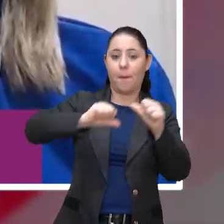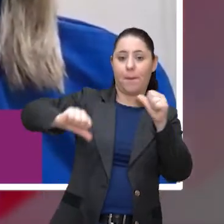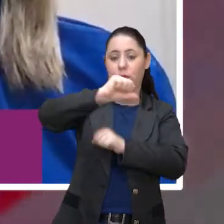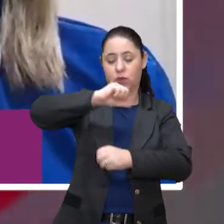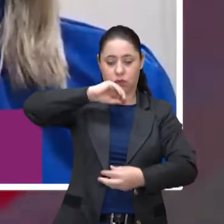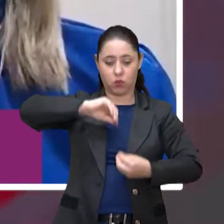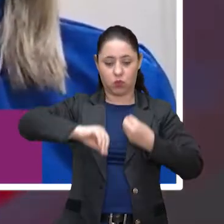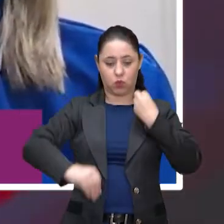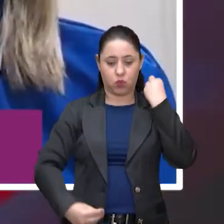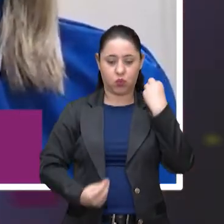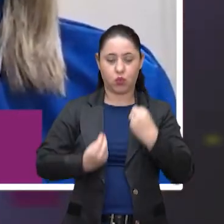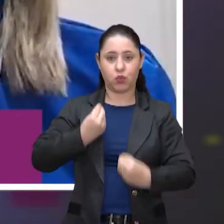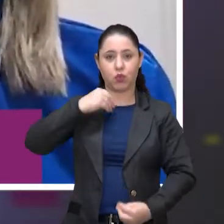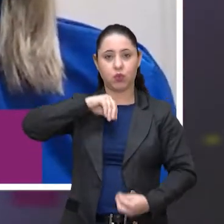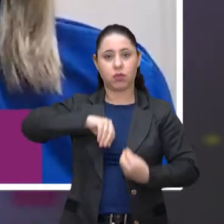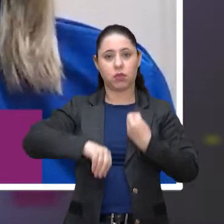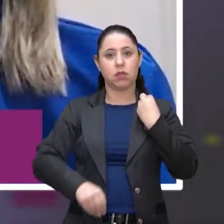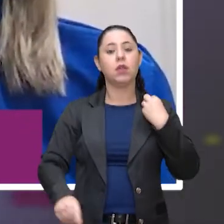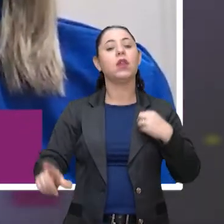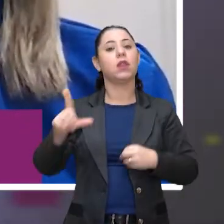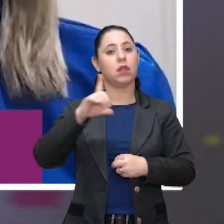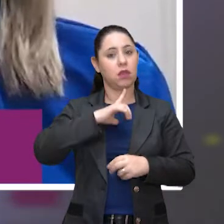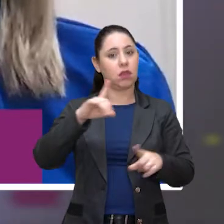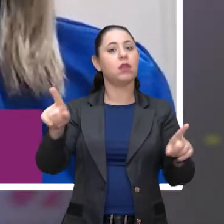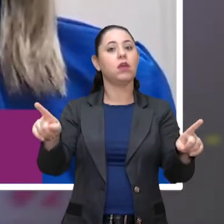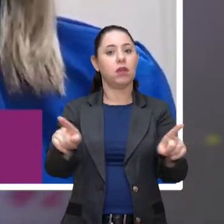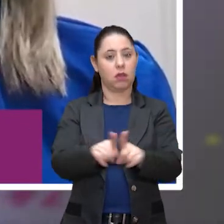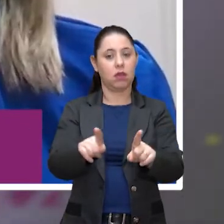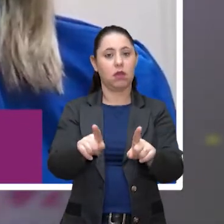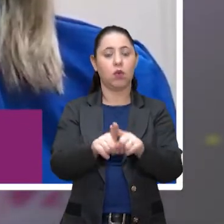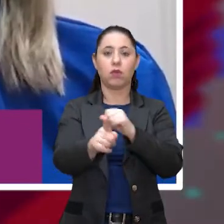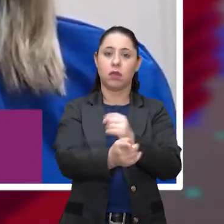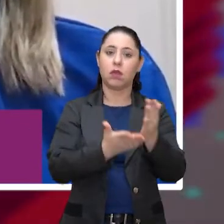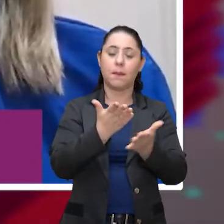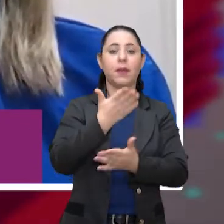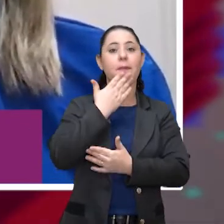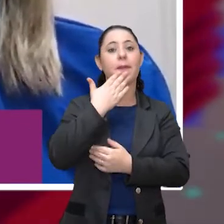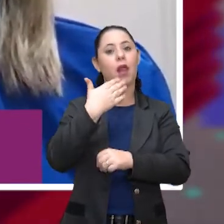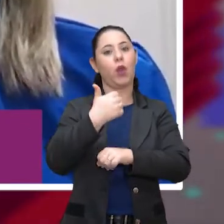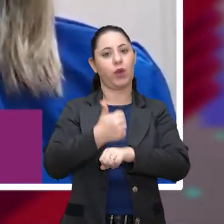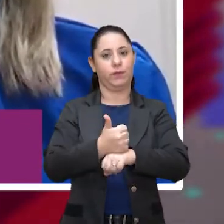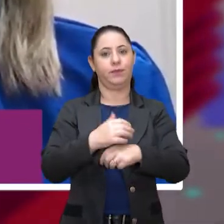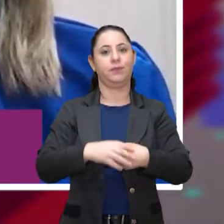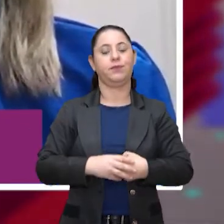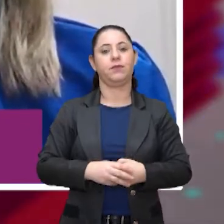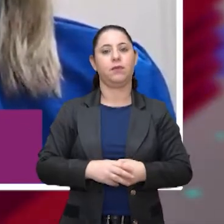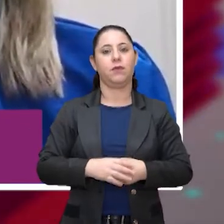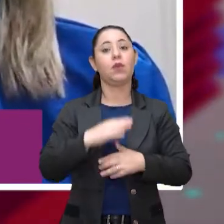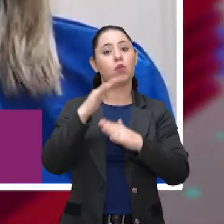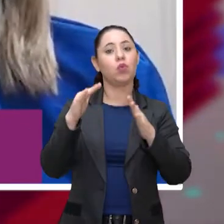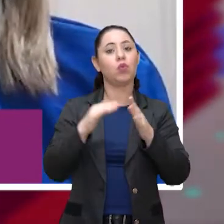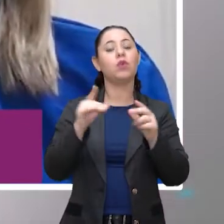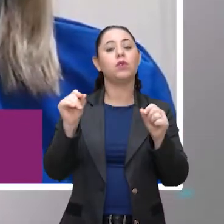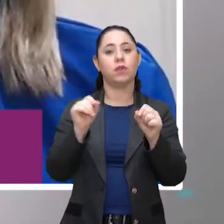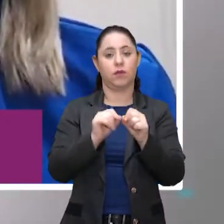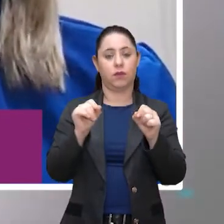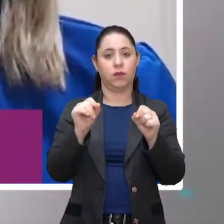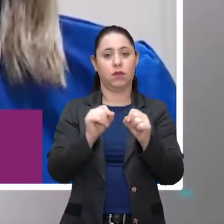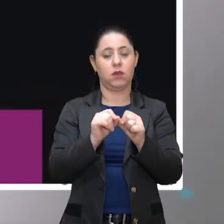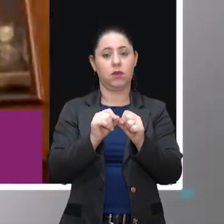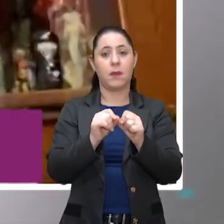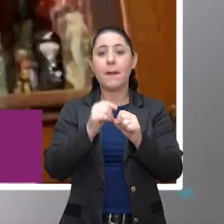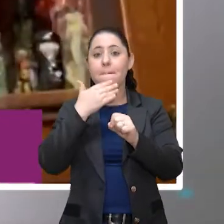organismo para que ela também tenha um tratamento melhor. Então, tudo que é feito